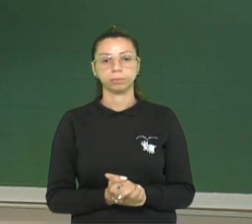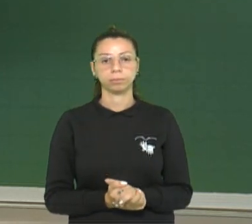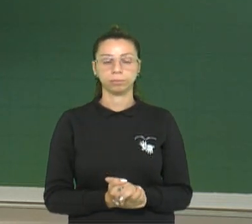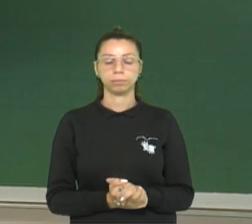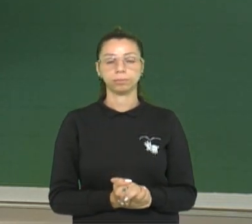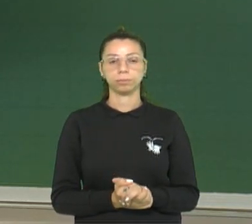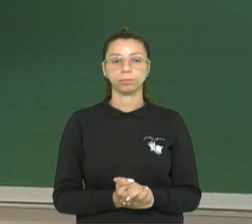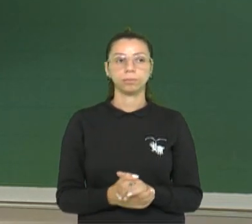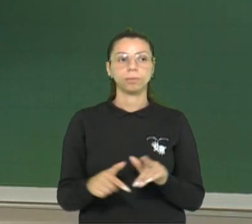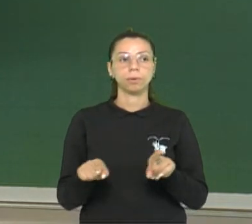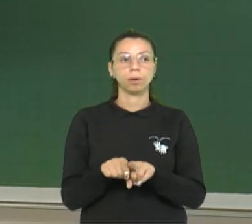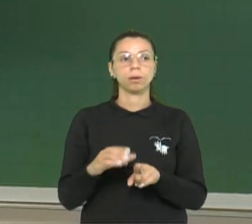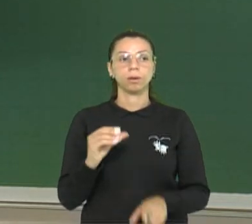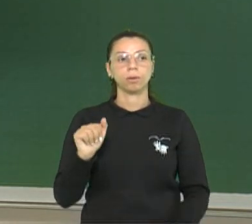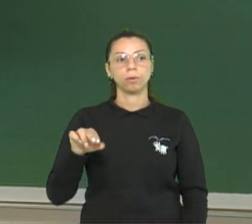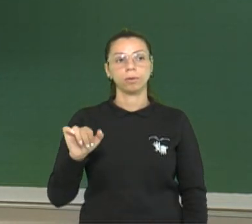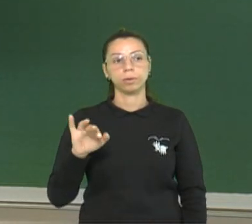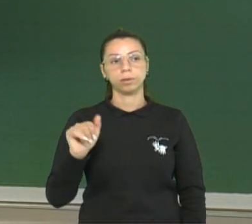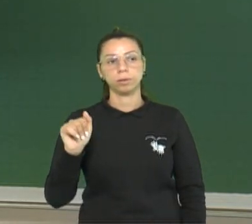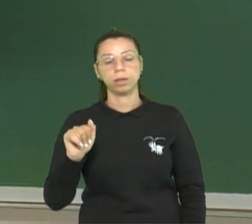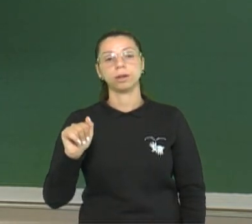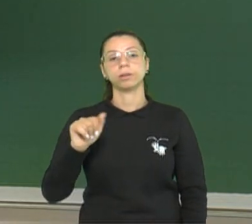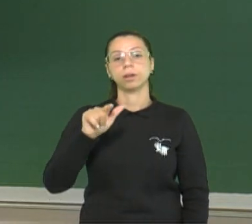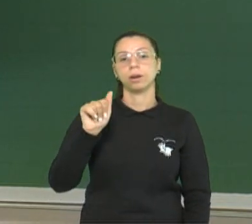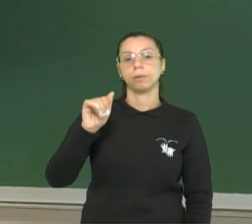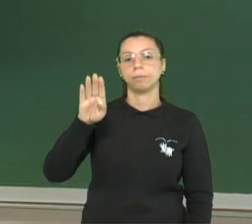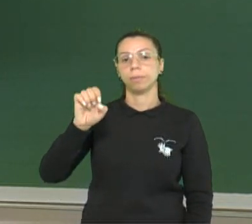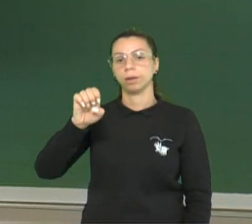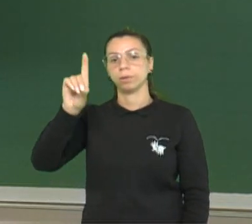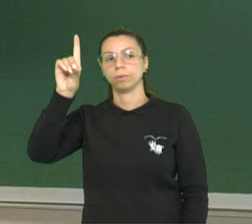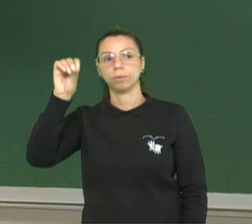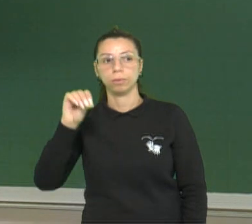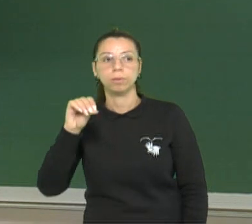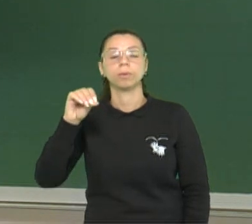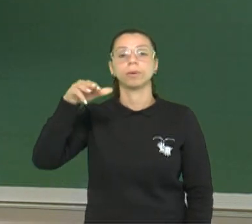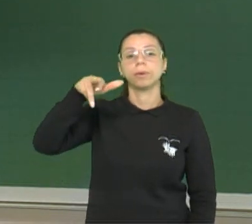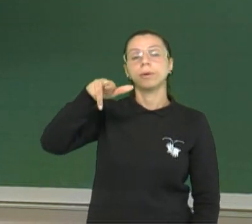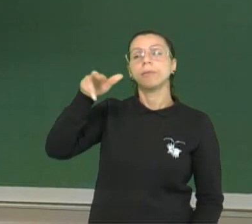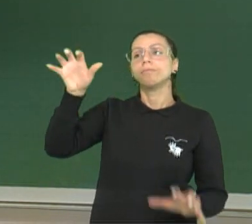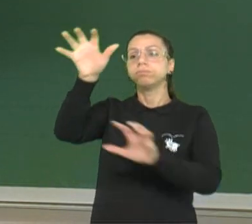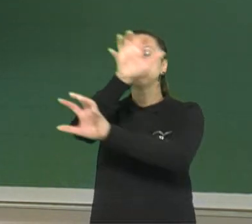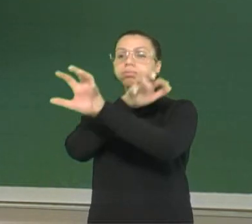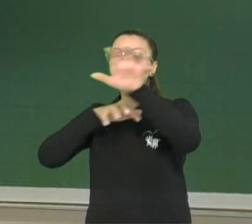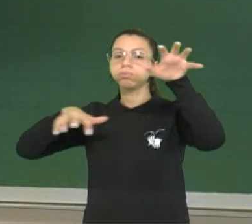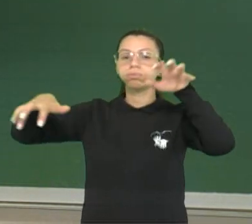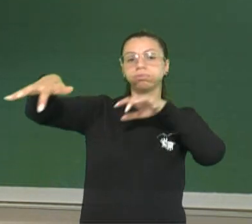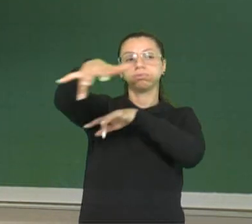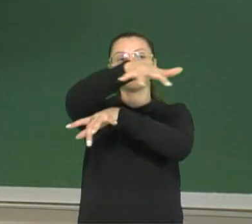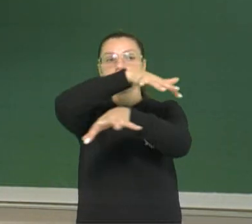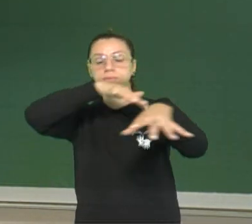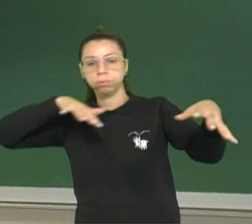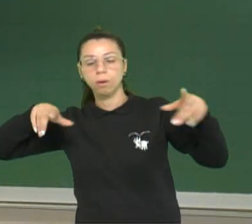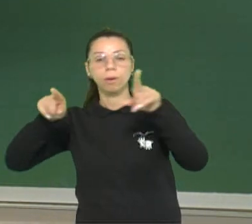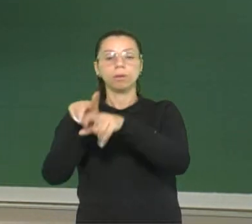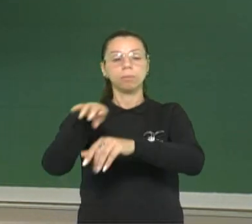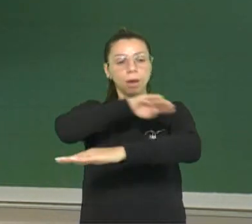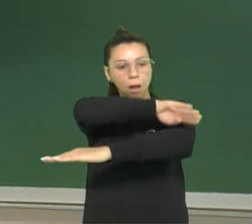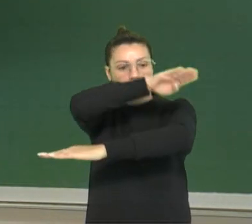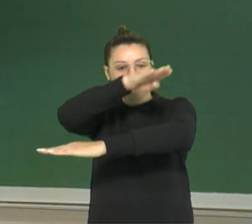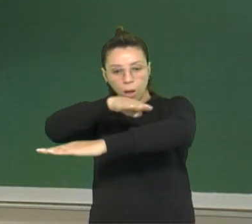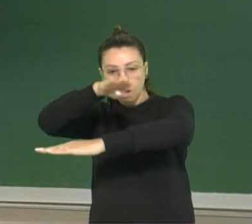temos continentalidade, maritimidade, albedo, massas de ar e relevo, que são fatores que